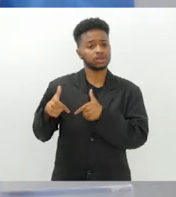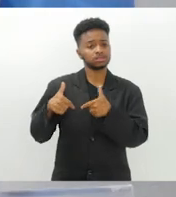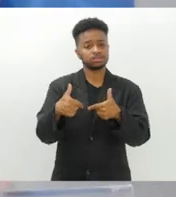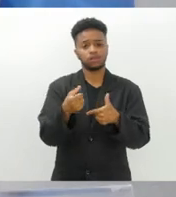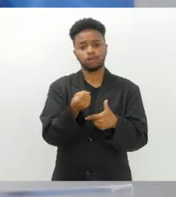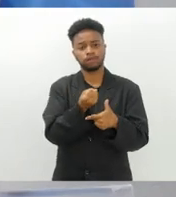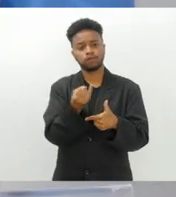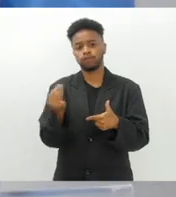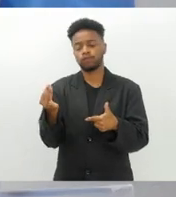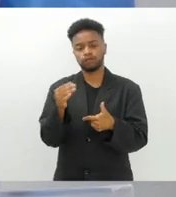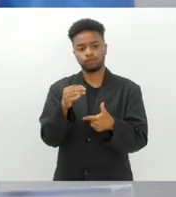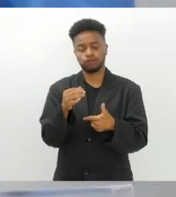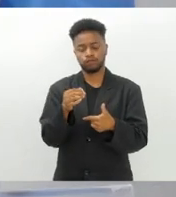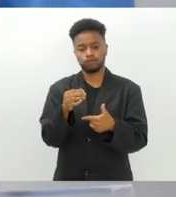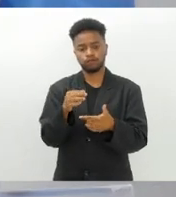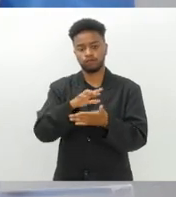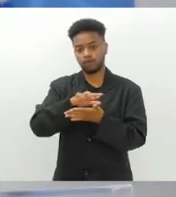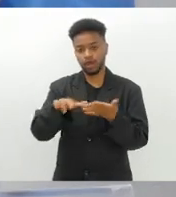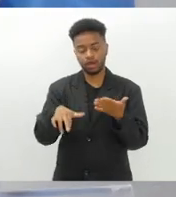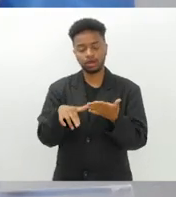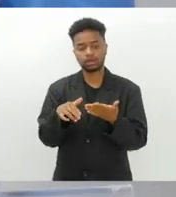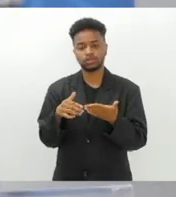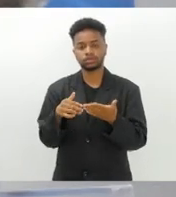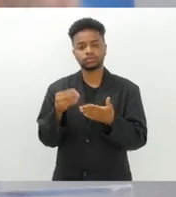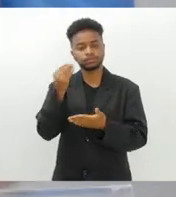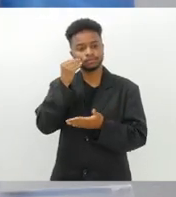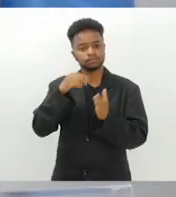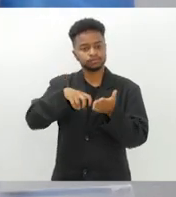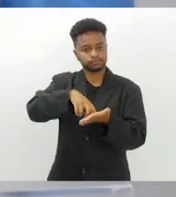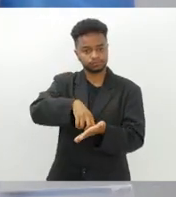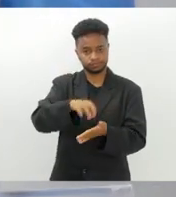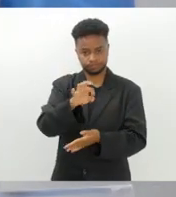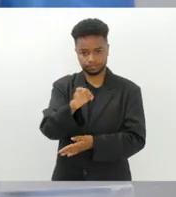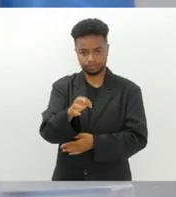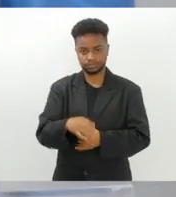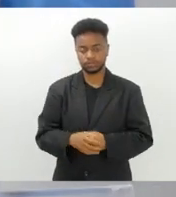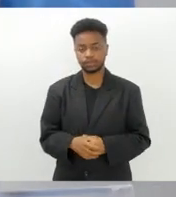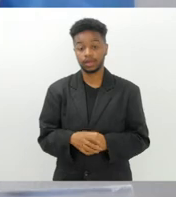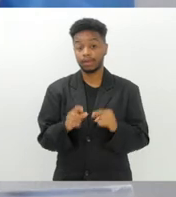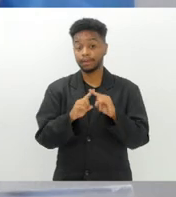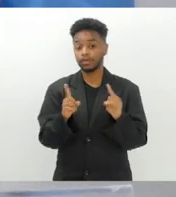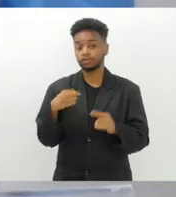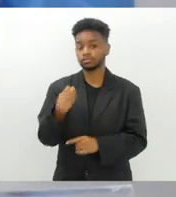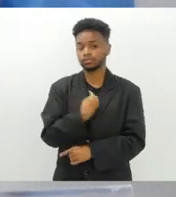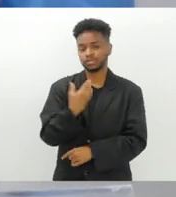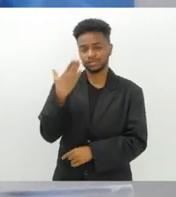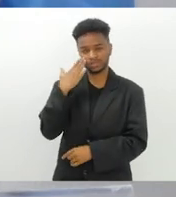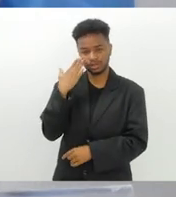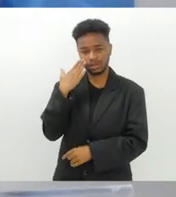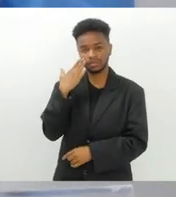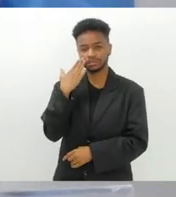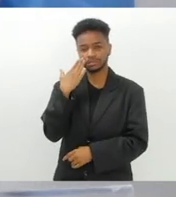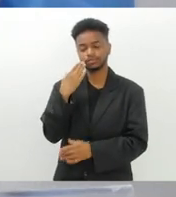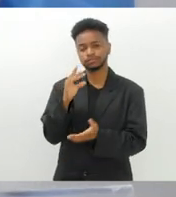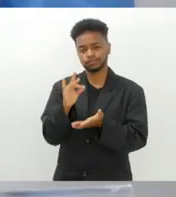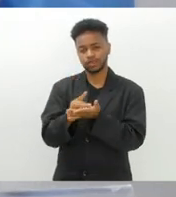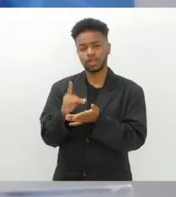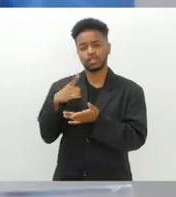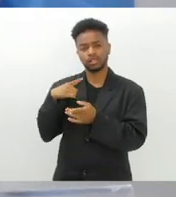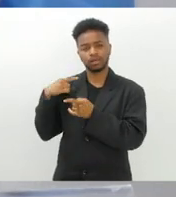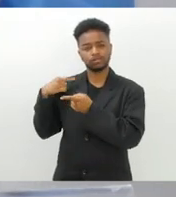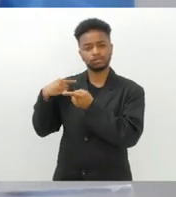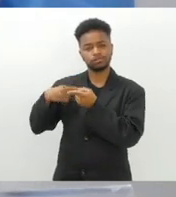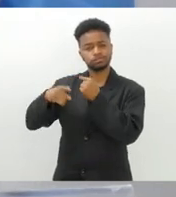fizemos de punição? Mas sabemos bem que isso é uma herança maldita